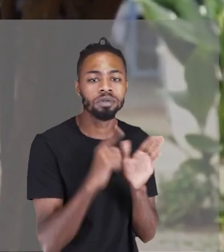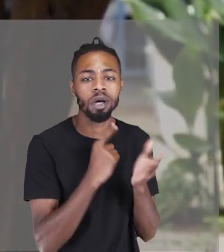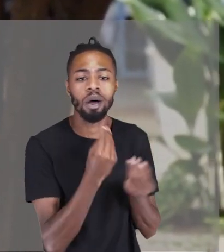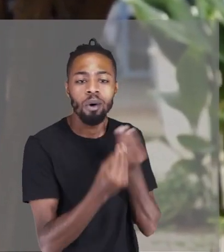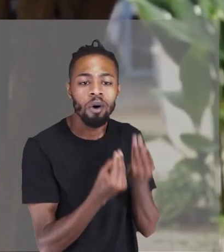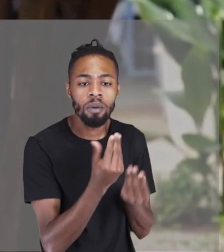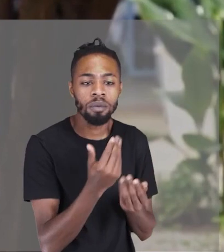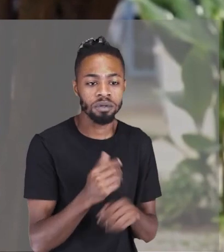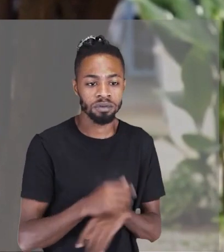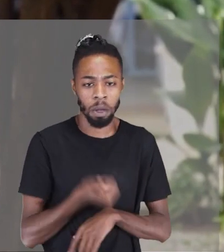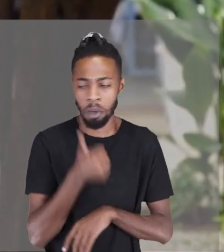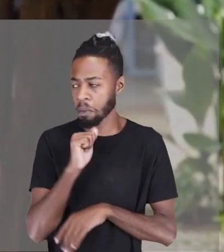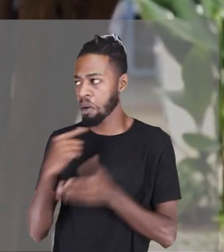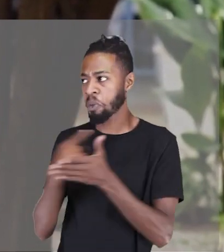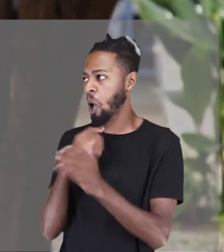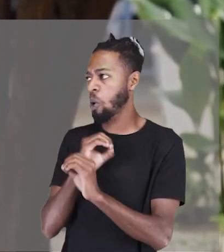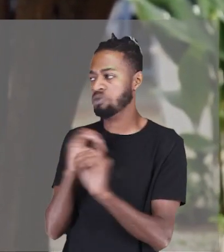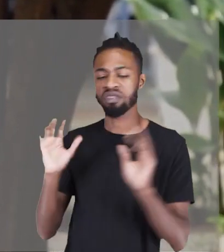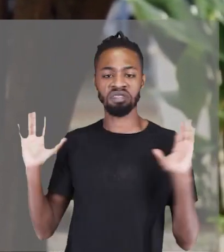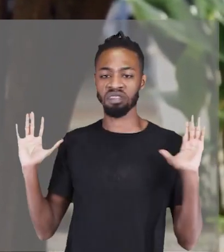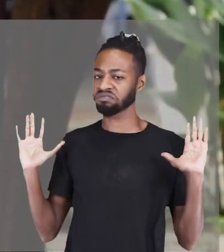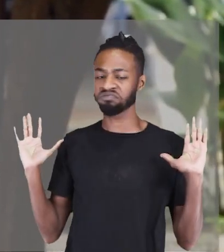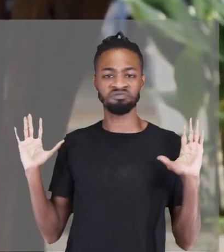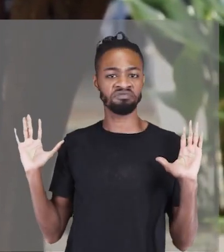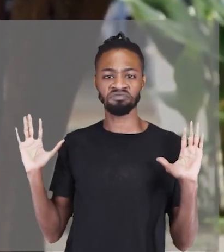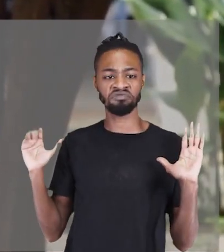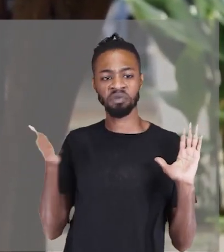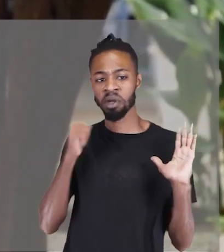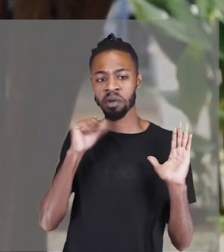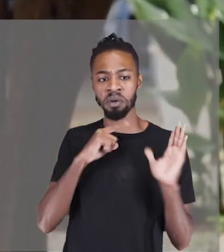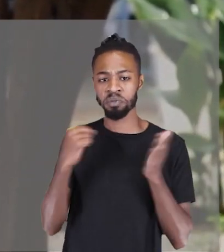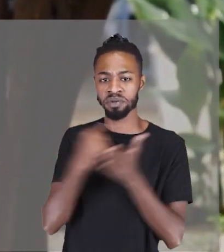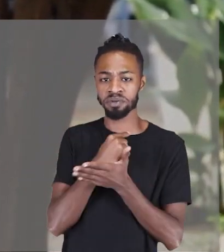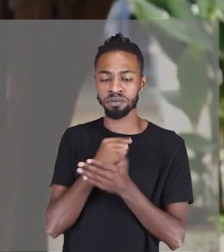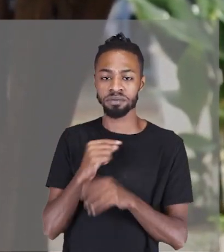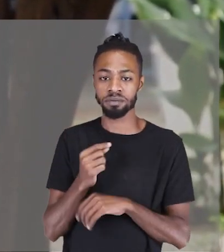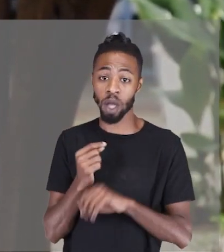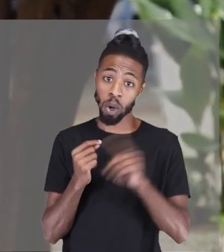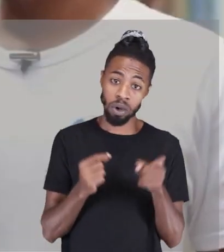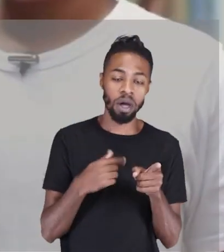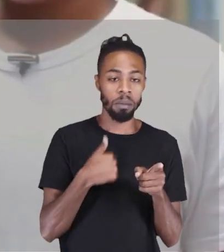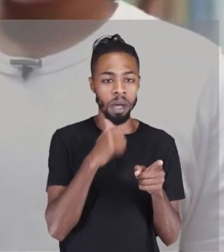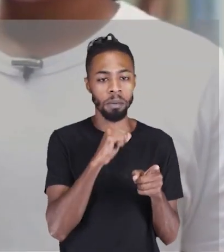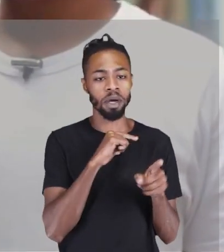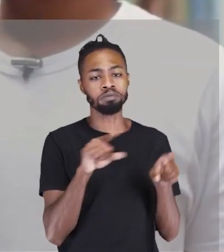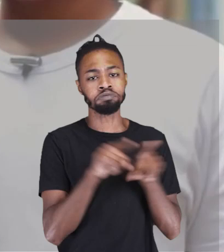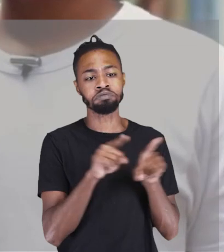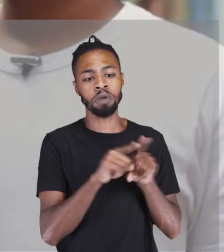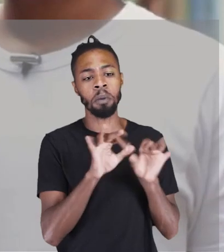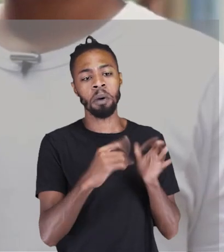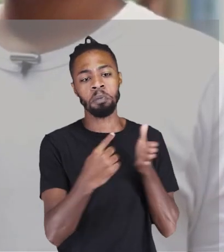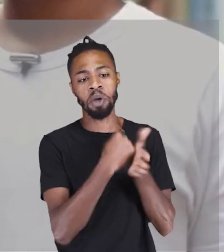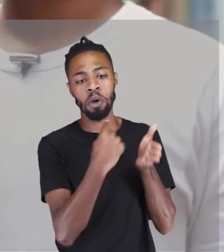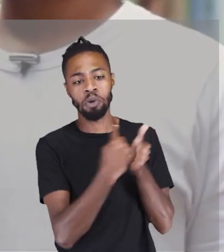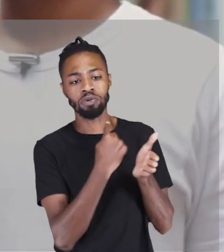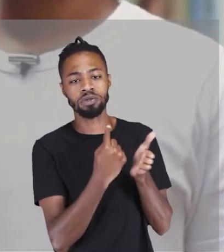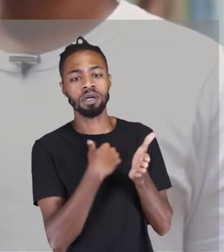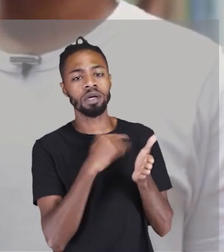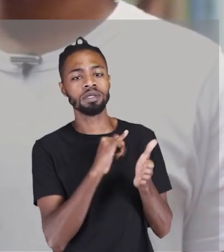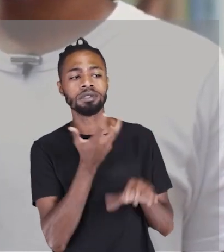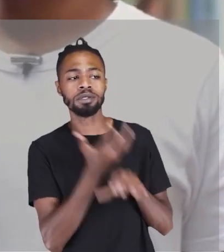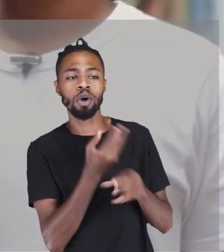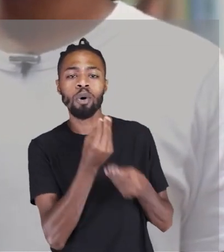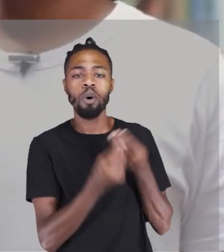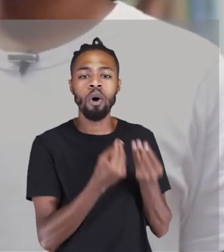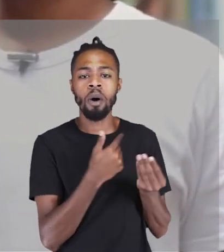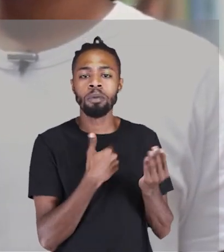perguntam, eles olham o caderno? Não, a minha mãe olha. Minha mãe não. Minha mãe, mas